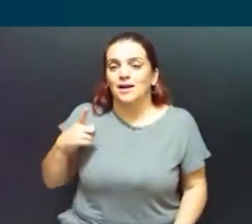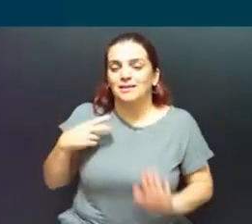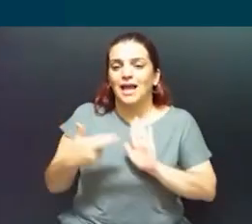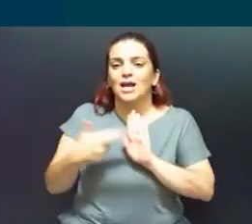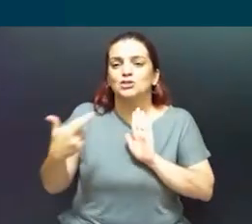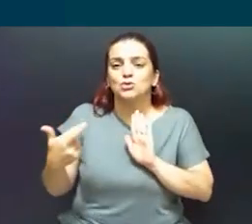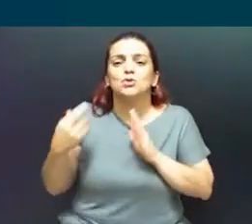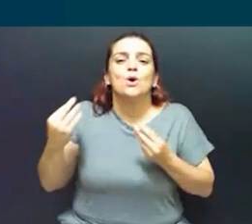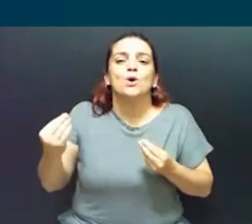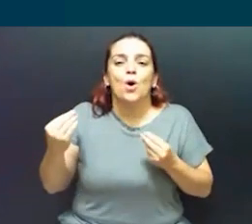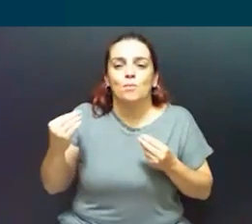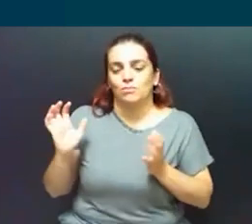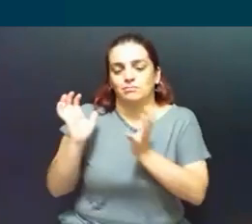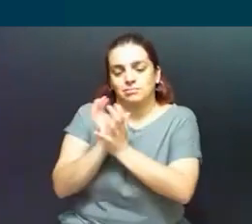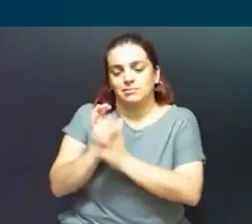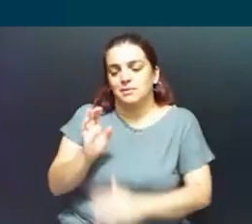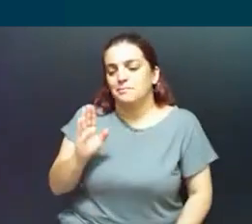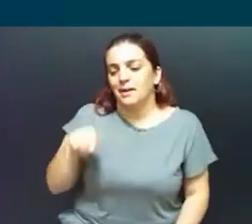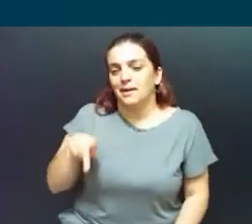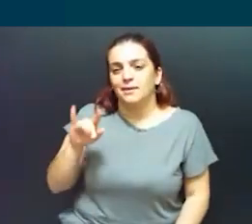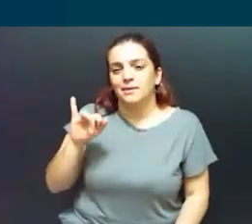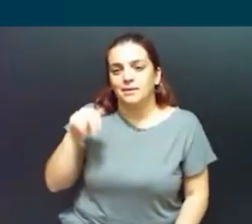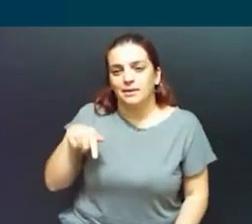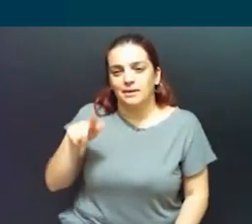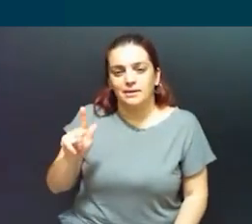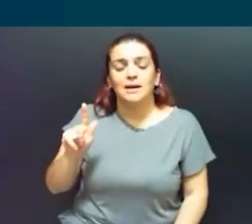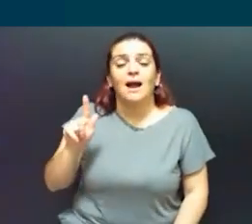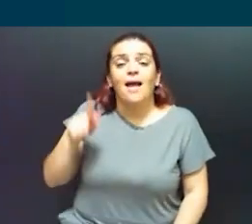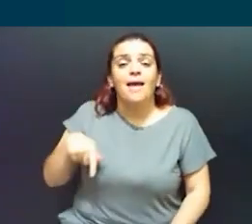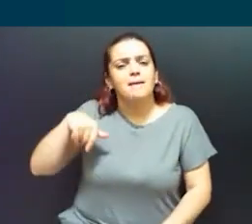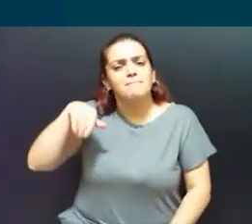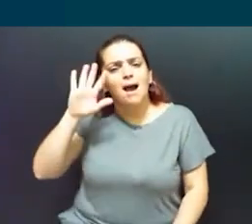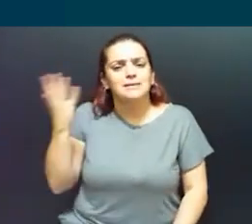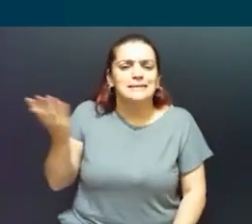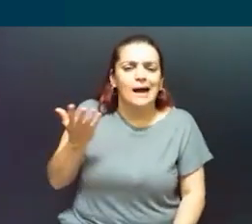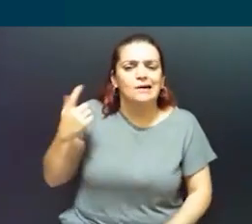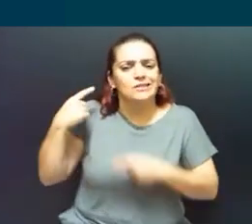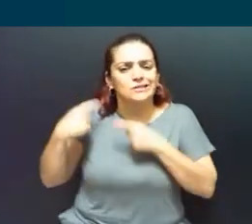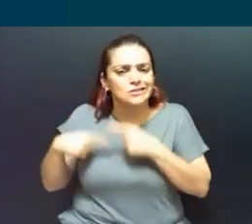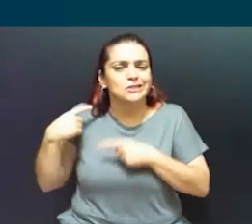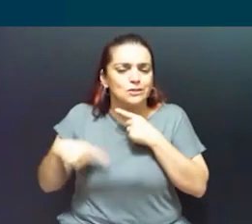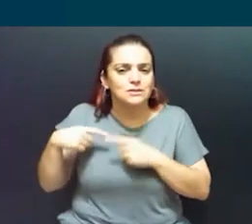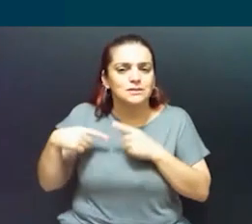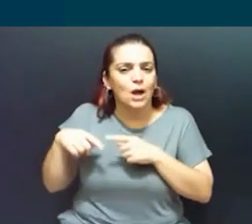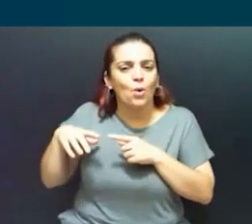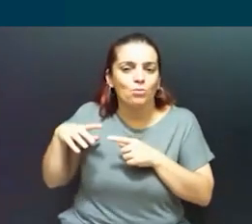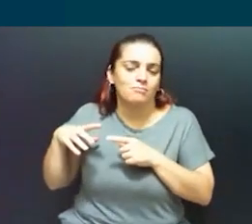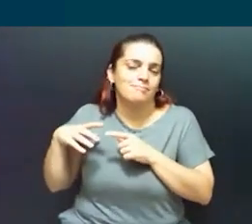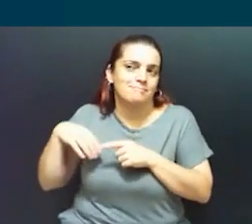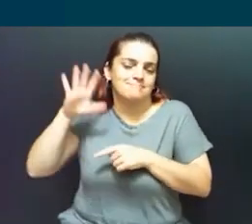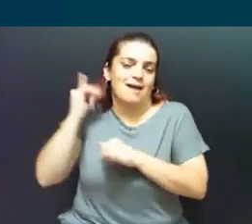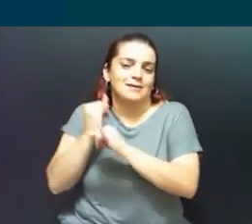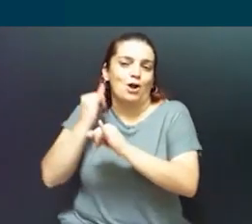que continua em várias discussões, mas a gente já tem uma inicial aqui que já está sendo trabalhada por alguns bancos.